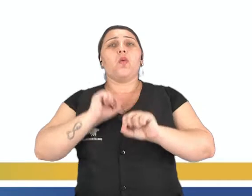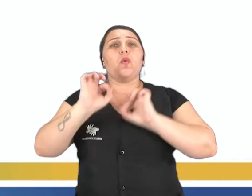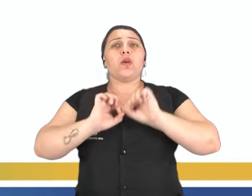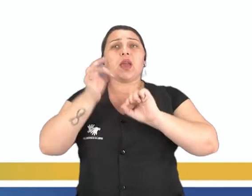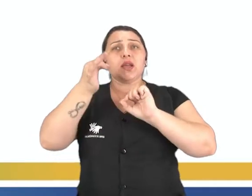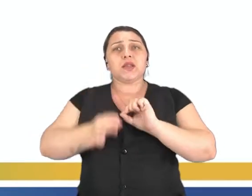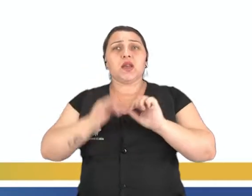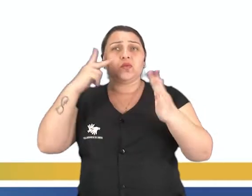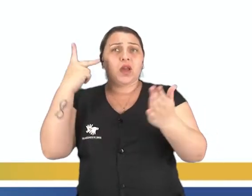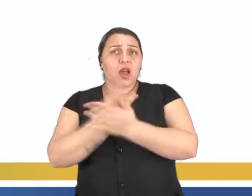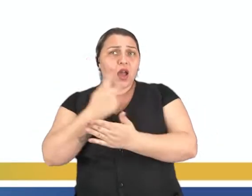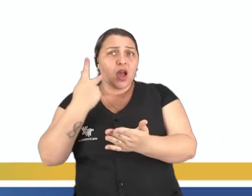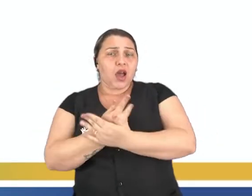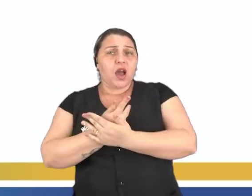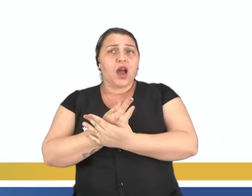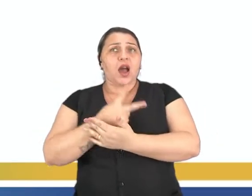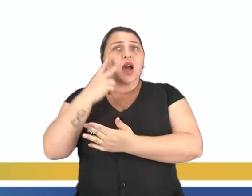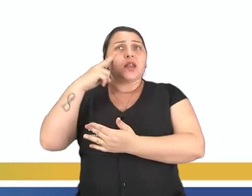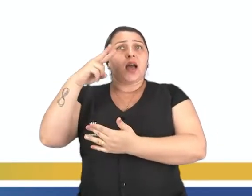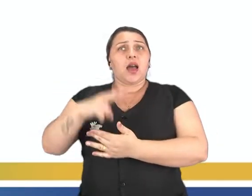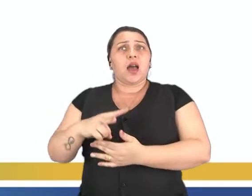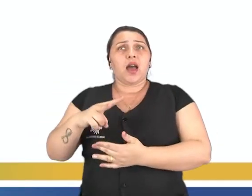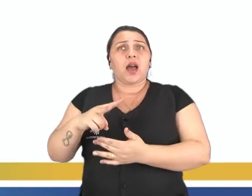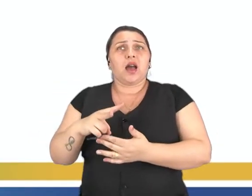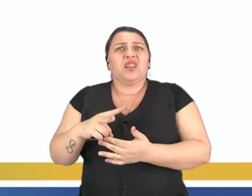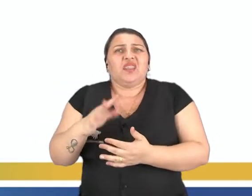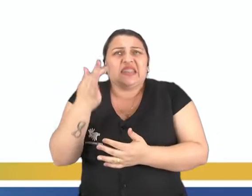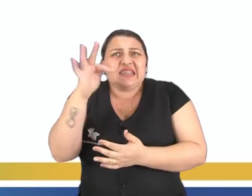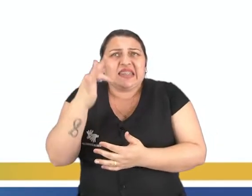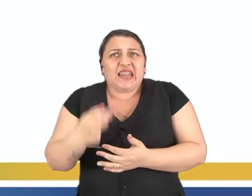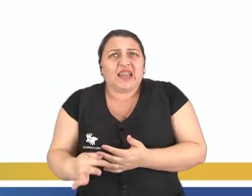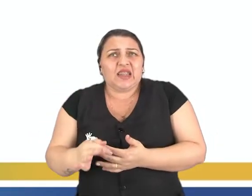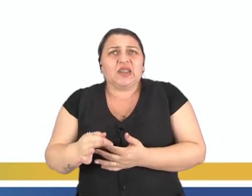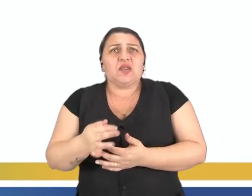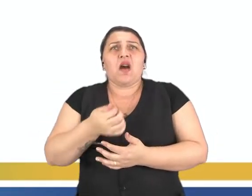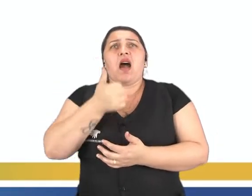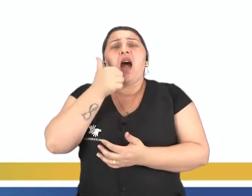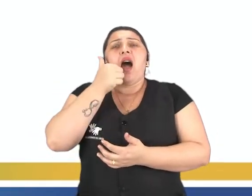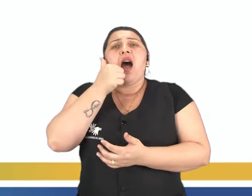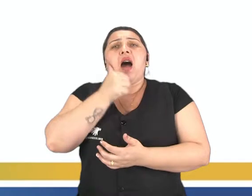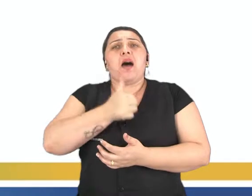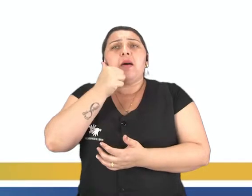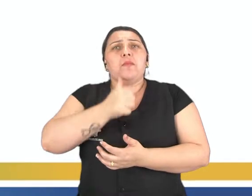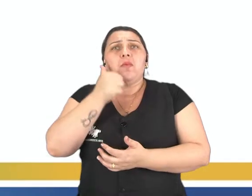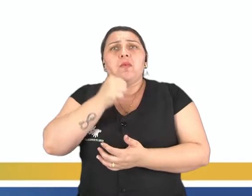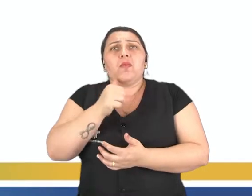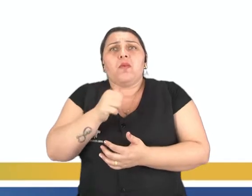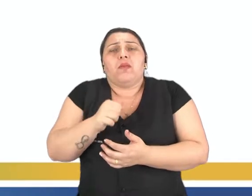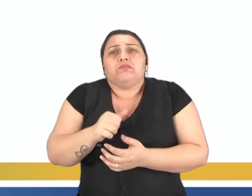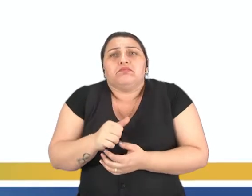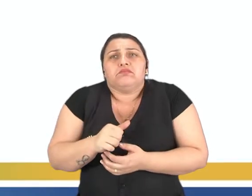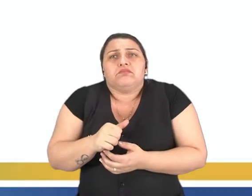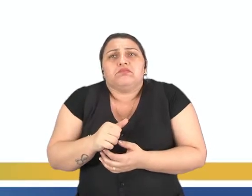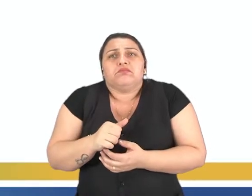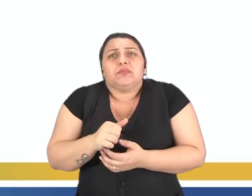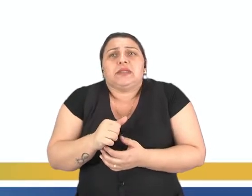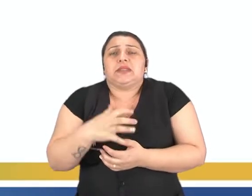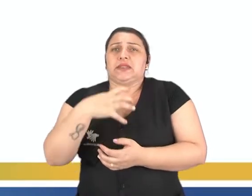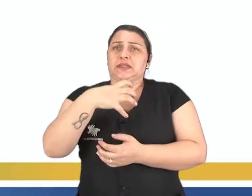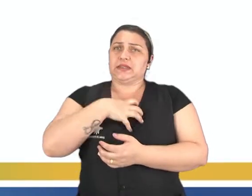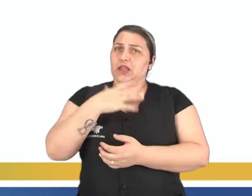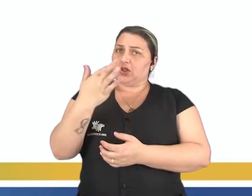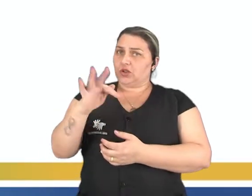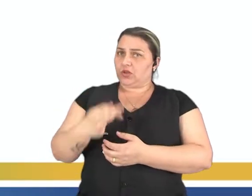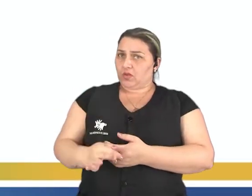é errado. Aquela menininha ele está sentindo umas dores, aquela senhora ali que está com a má postura, será que ela também